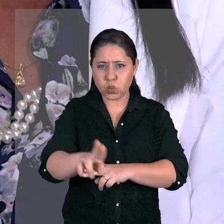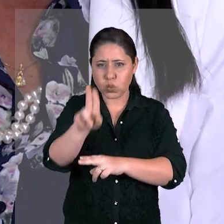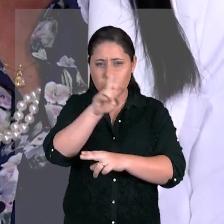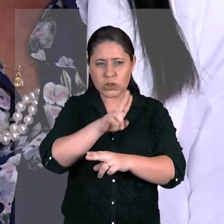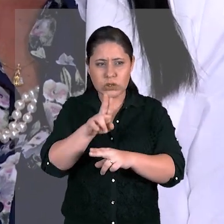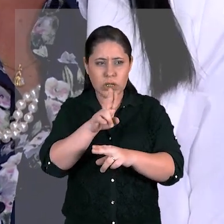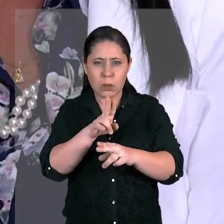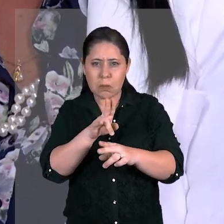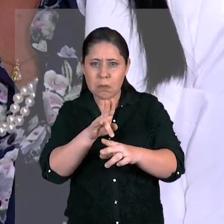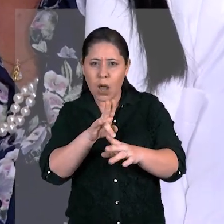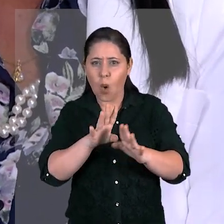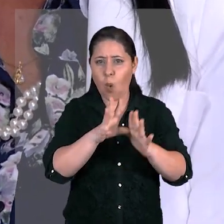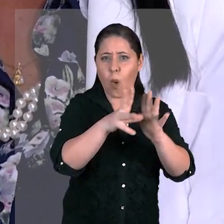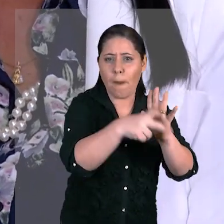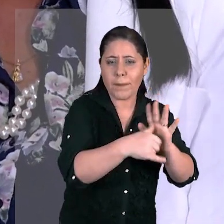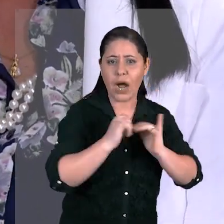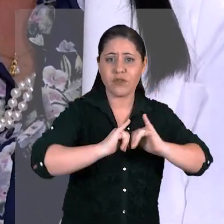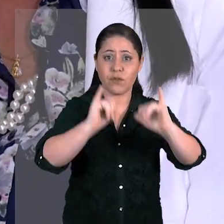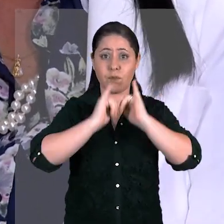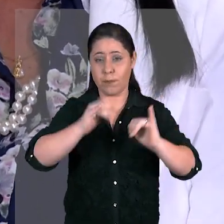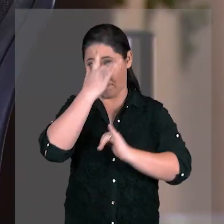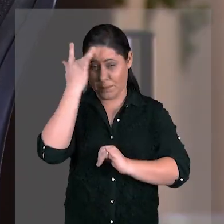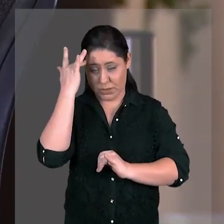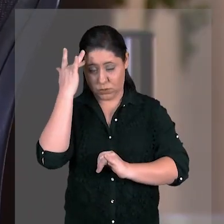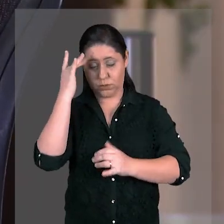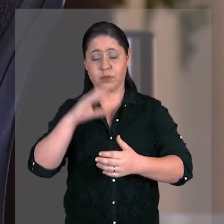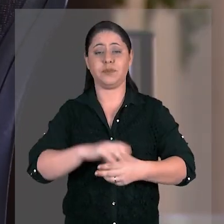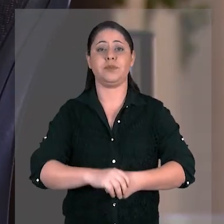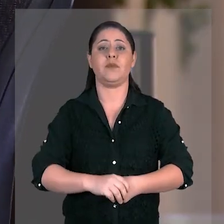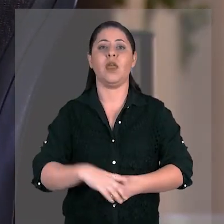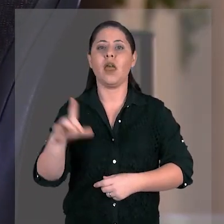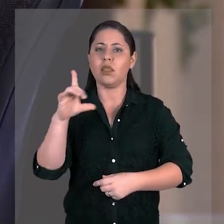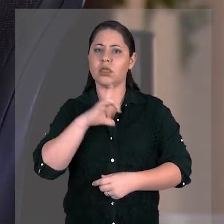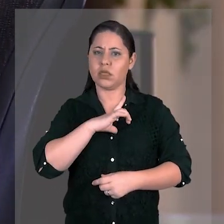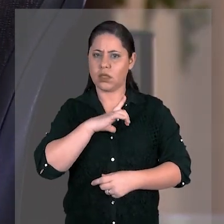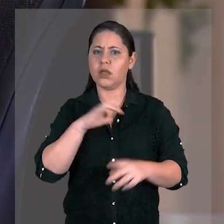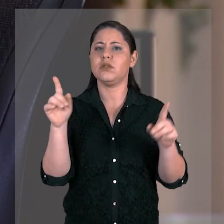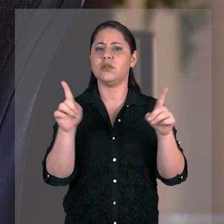aquele dispositivo para fazer isso. A gente tem